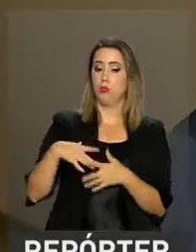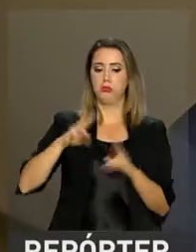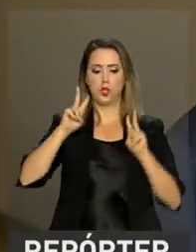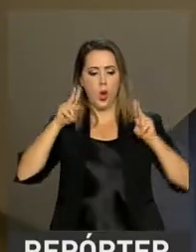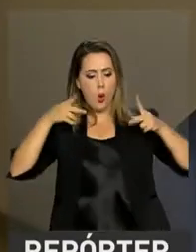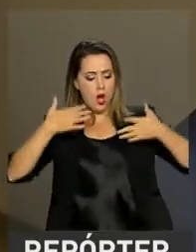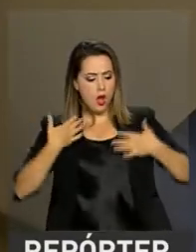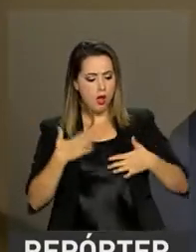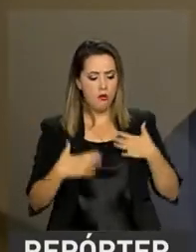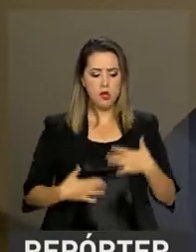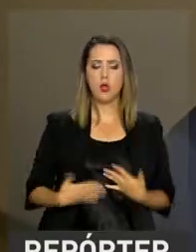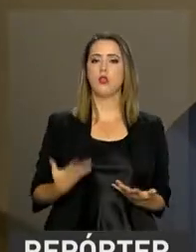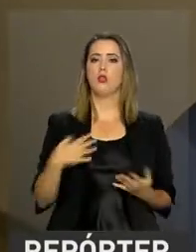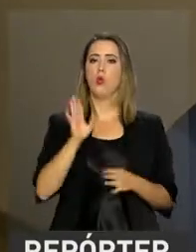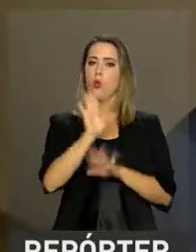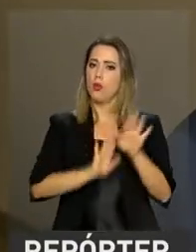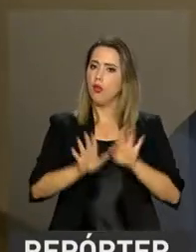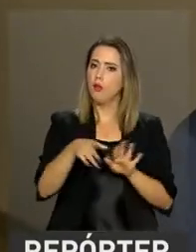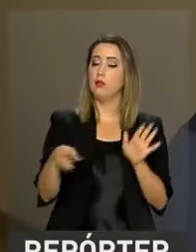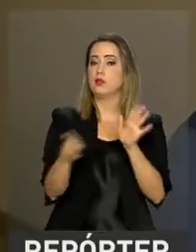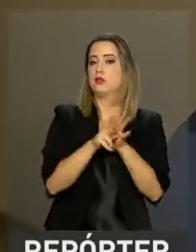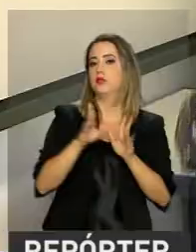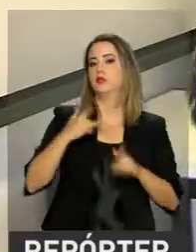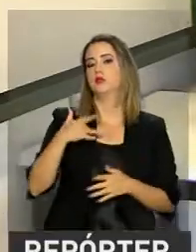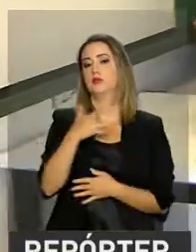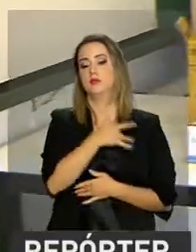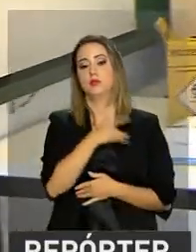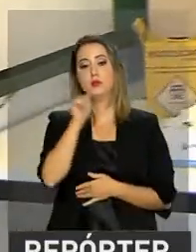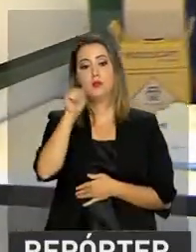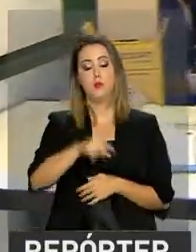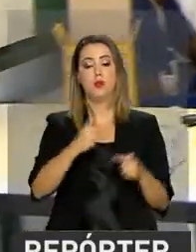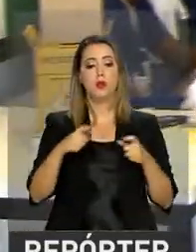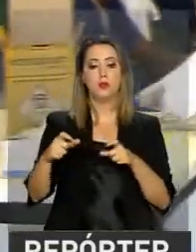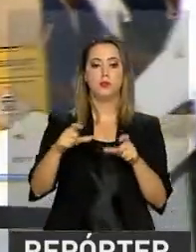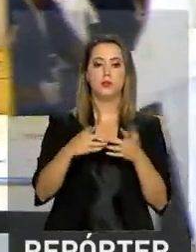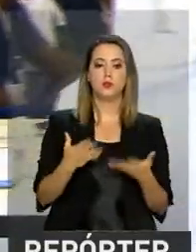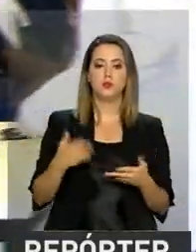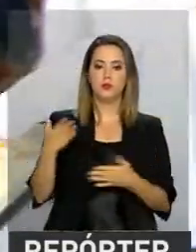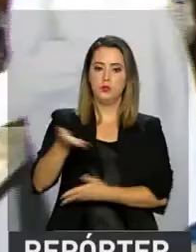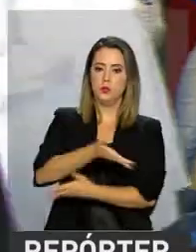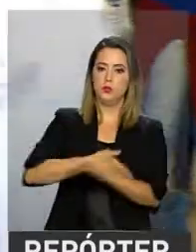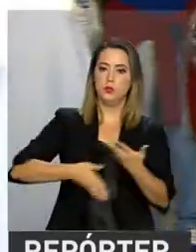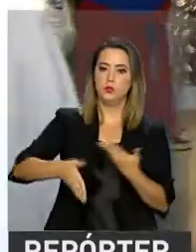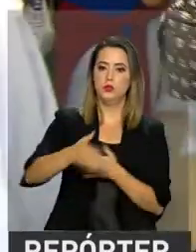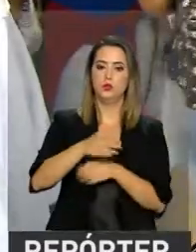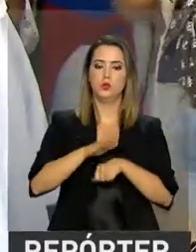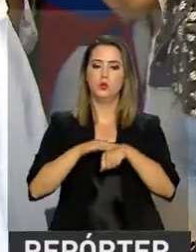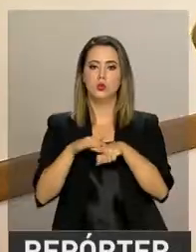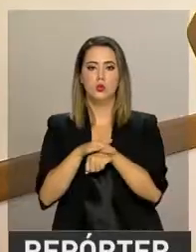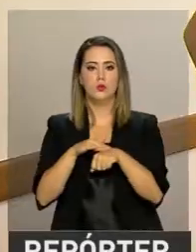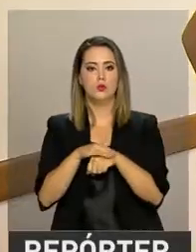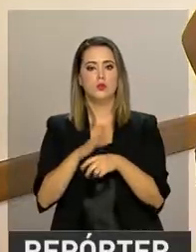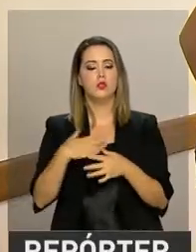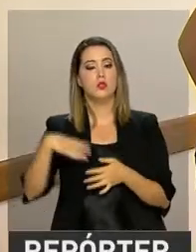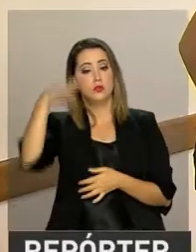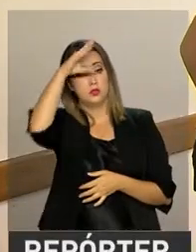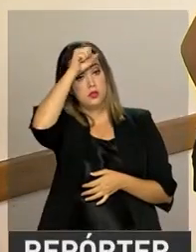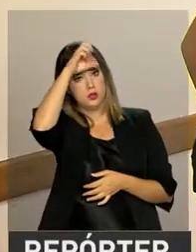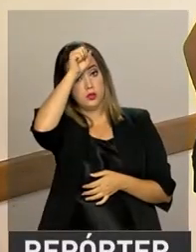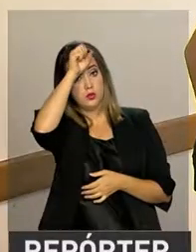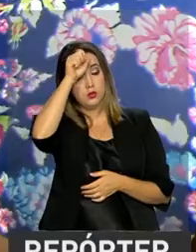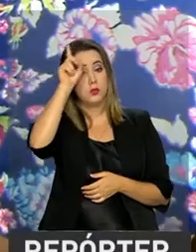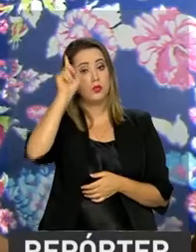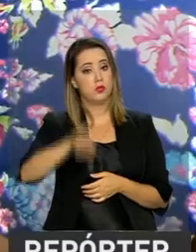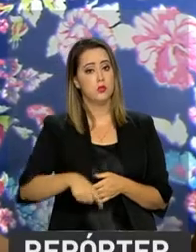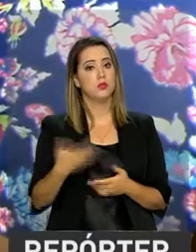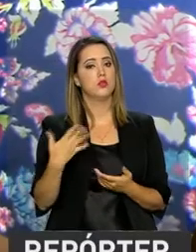mais, terem alguns cuidados com a própria saúde, né? Aqui vai ser um espaço para isso, de troca, de conversa, de aprendizado, né?